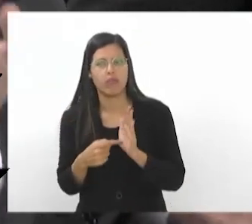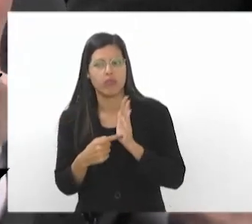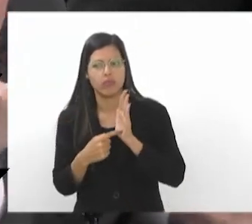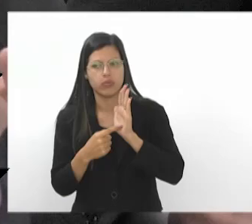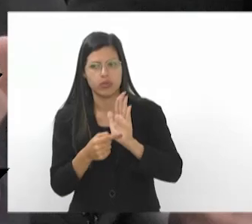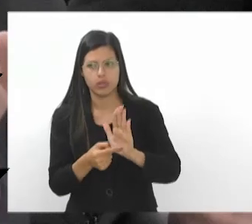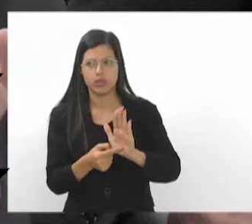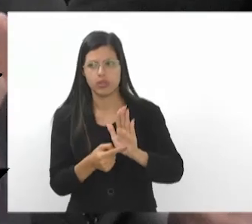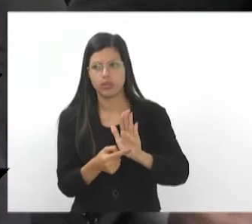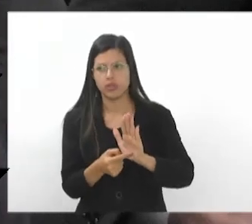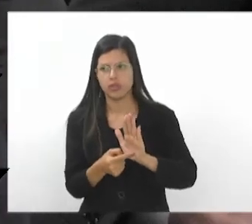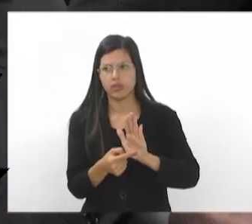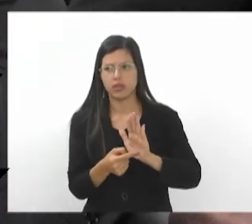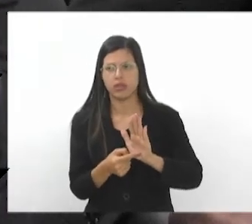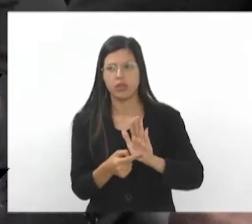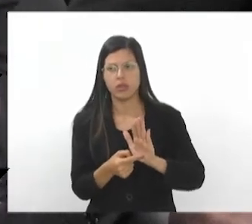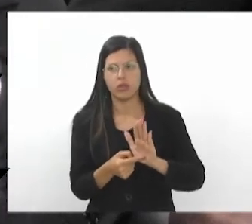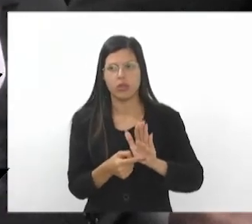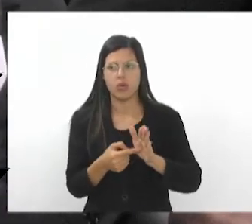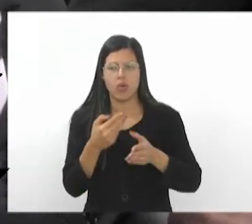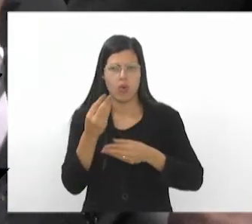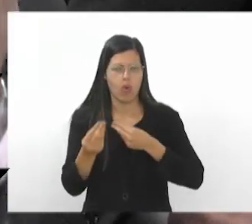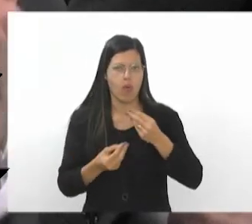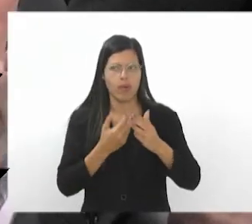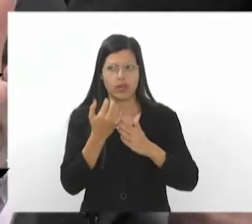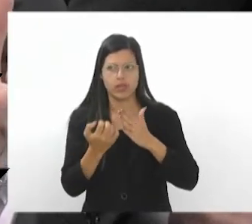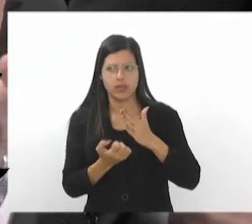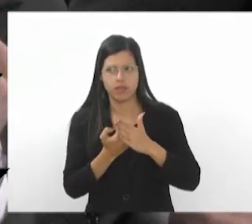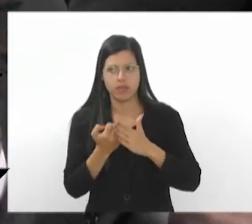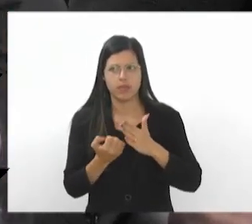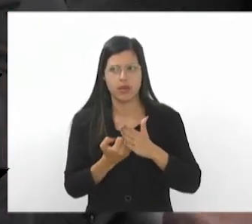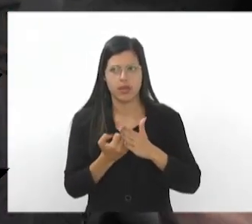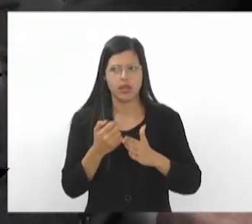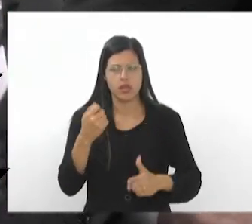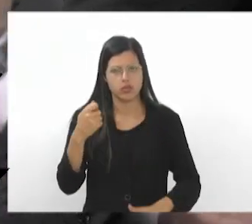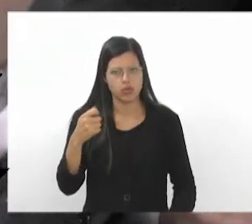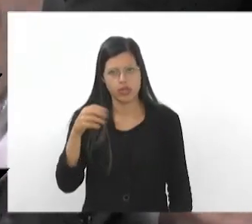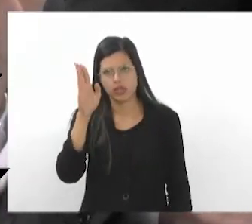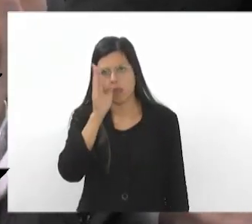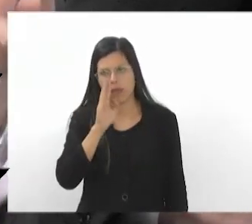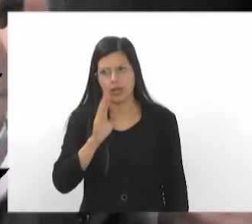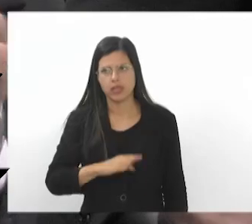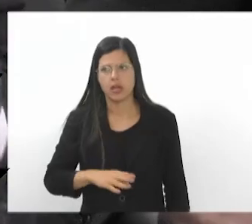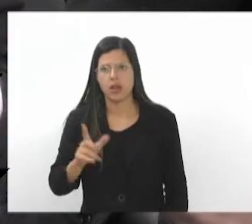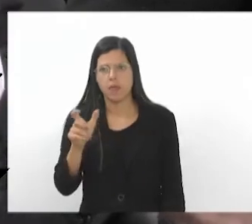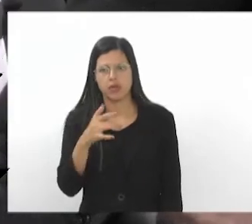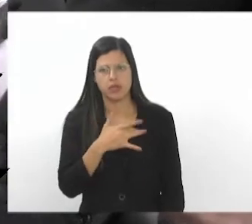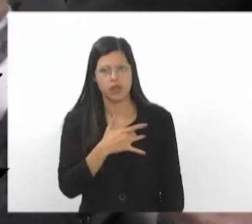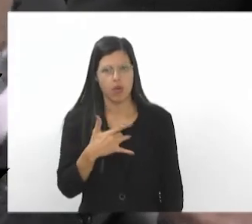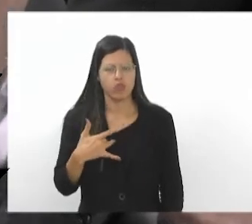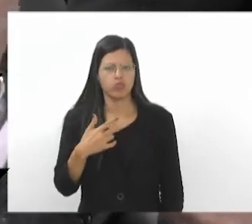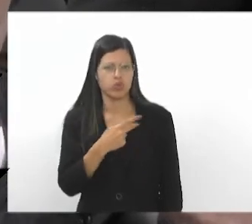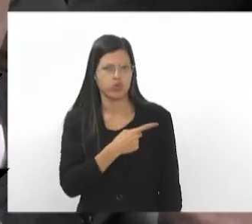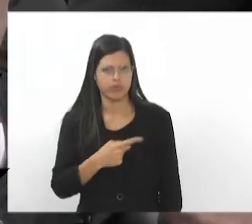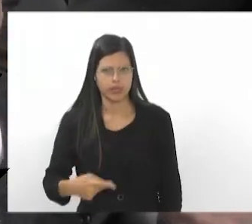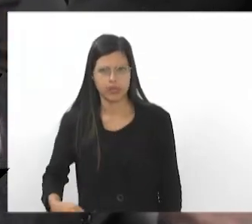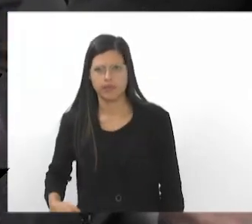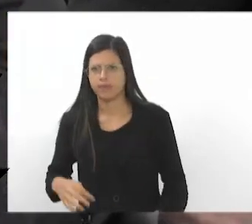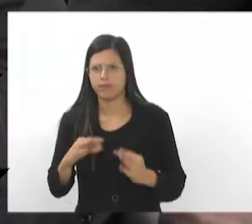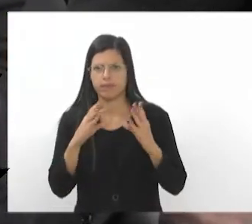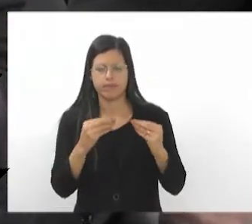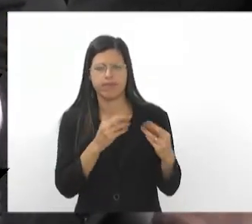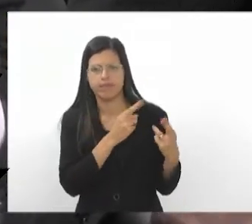forma como eles conduziam, eu falo eles, a Associação Brasileira dos Planos de Saúde, os presidentes que estiveram aqui, todos os